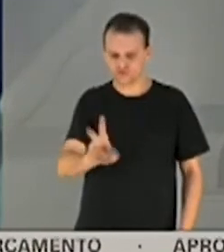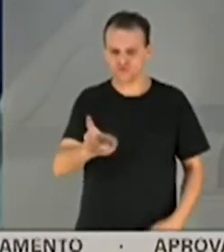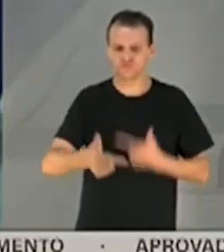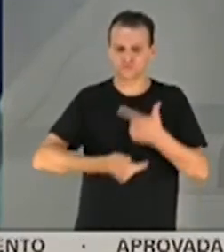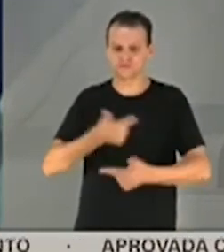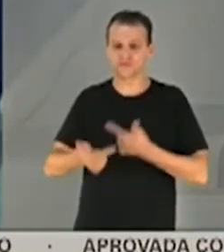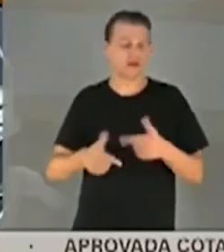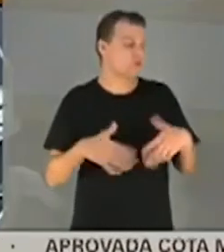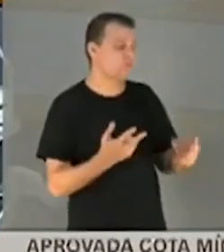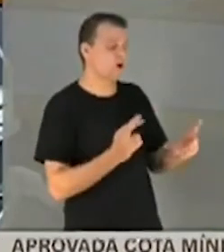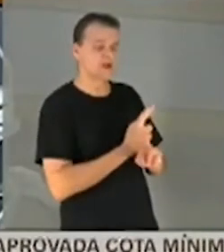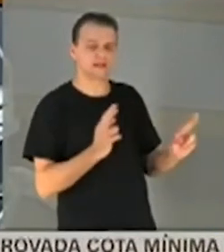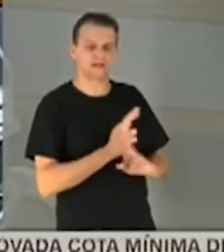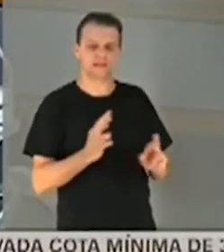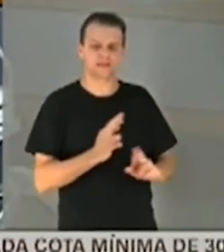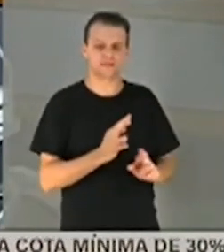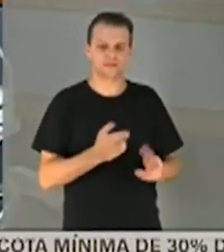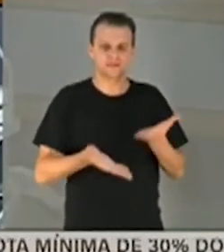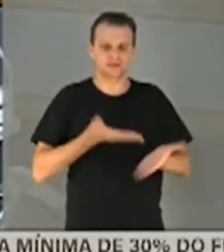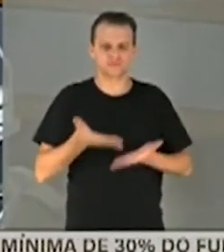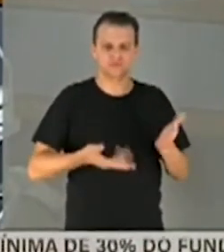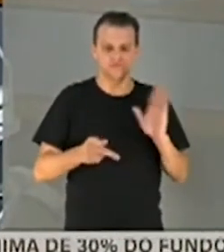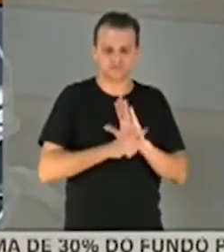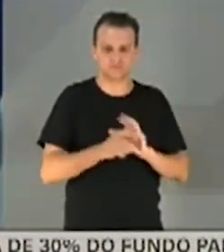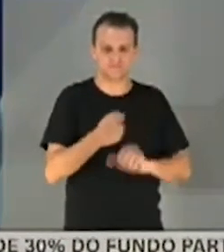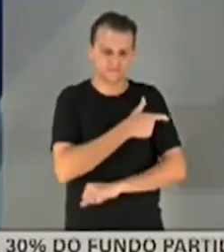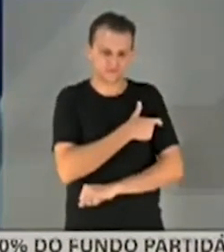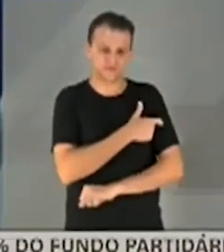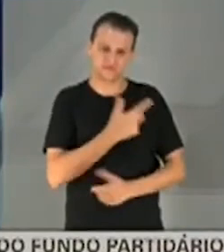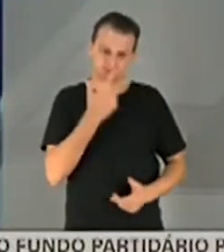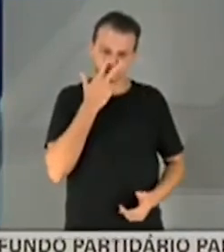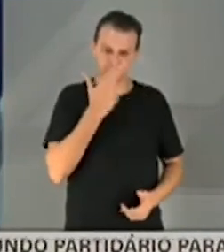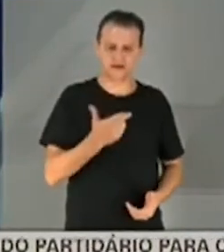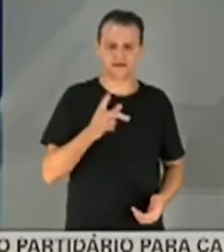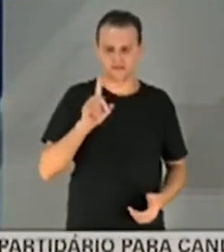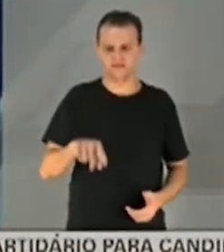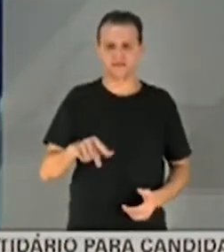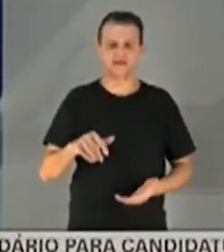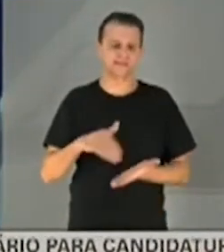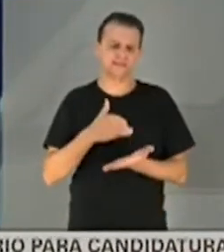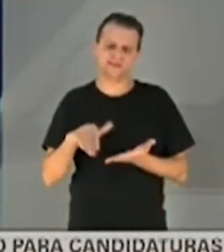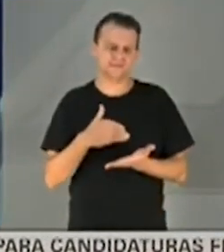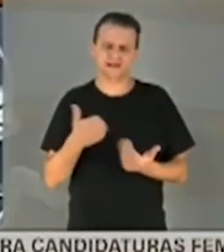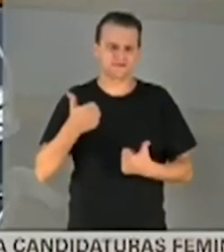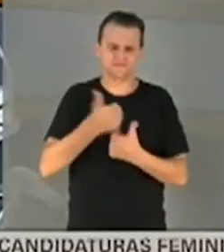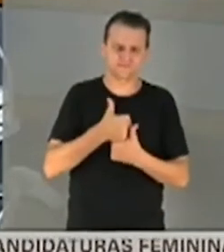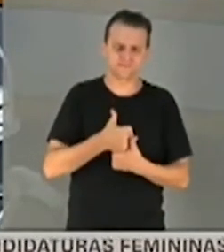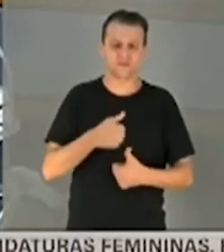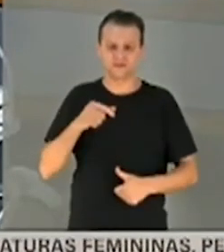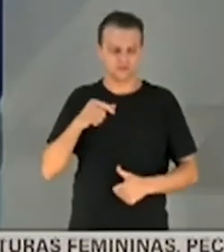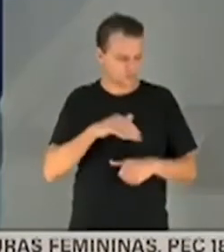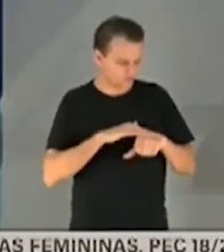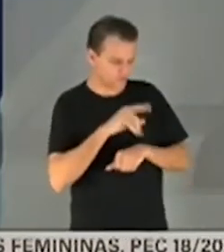Qual a relação que ele estabeleceu nas tratativas dessas supostas vacinas? Aparentemente de assessor, secretário ou algo que vale. Ele conversou com Vossa